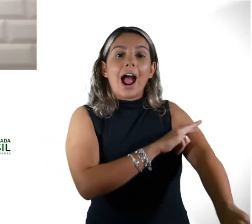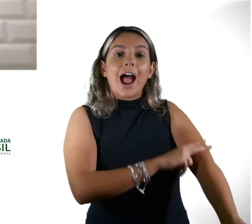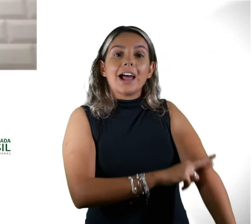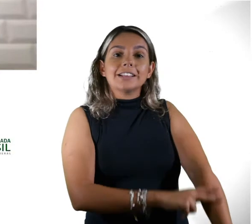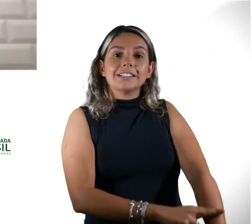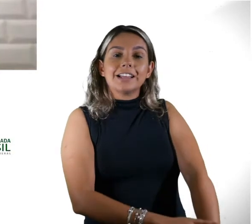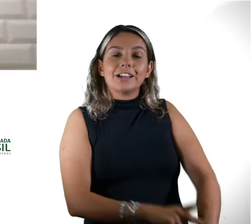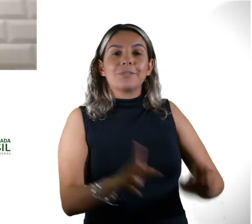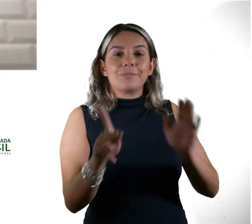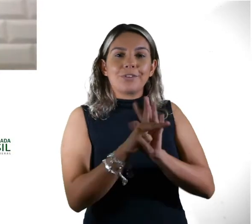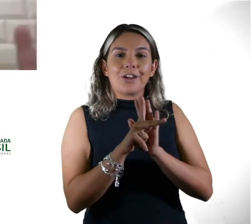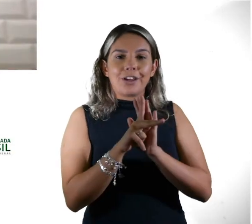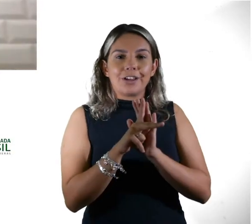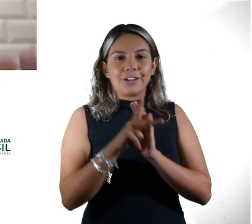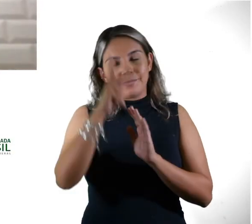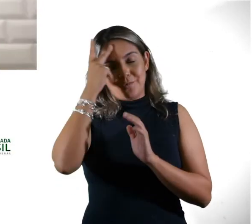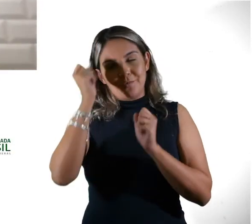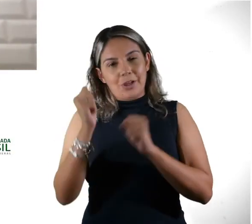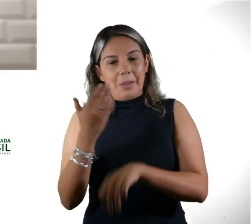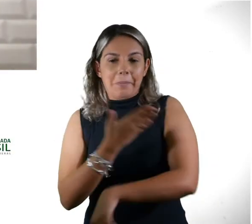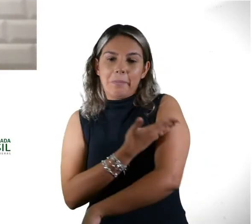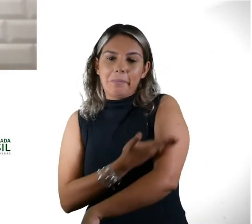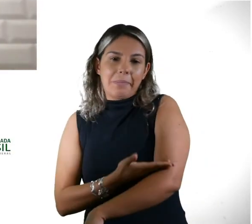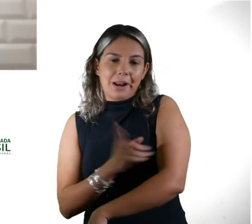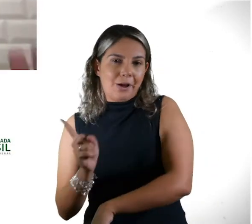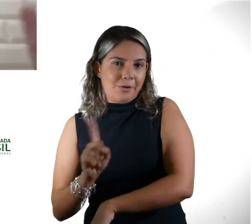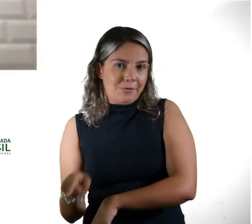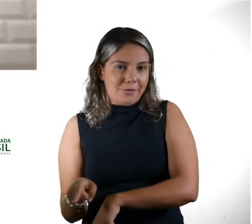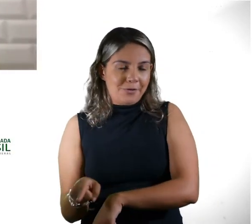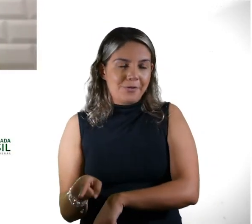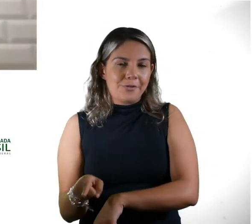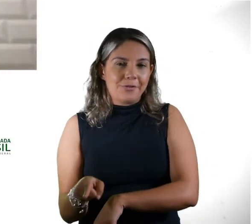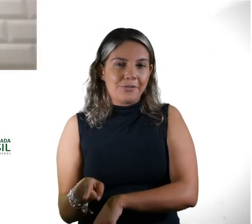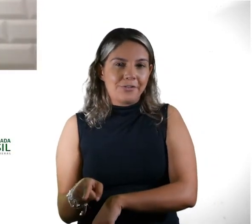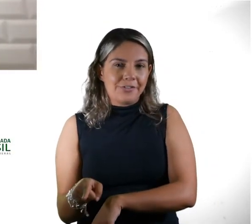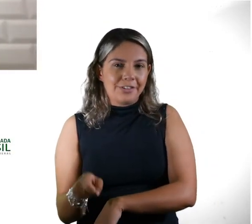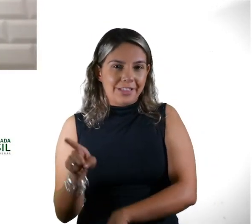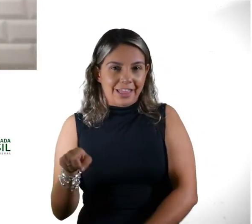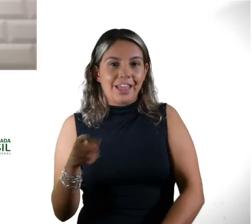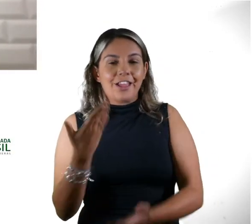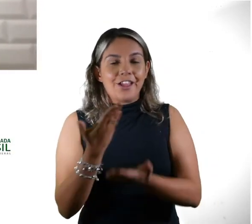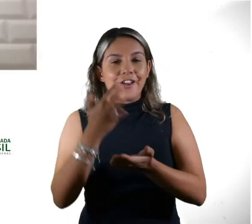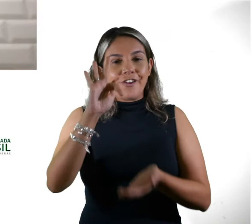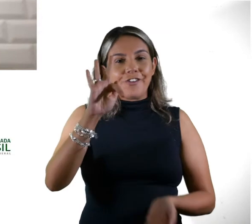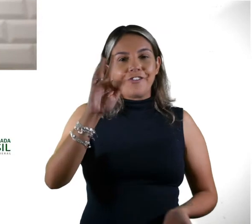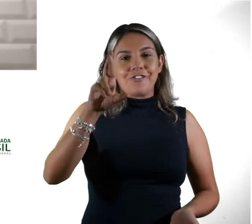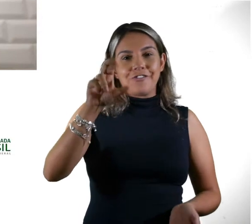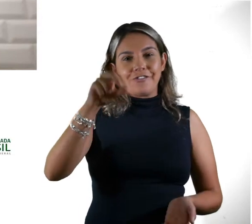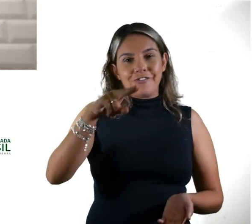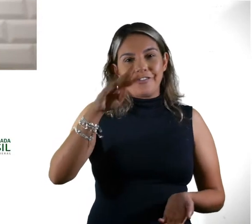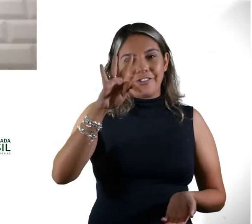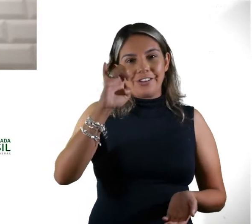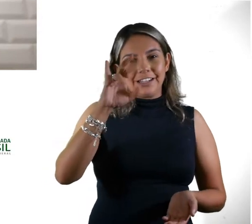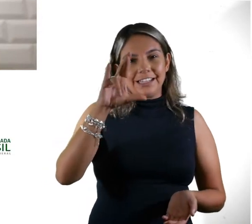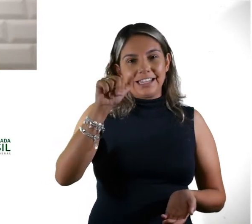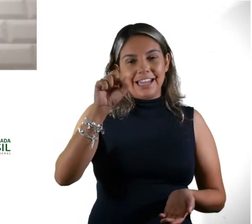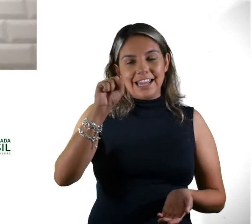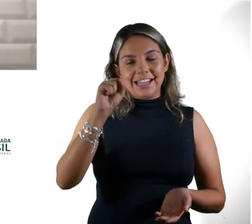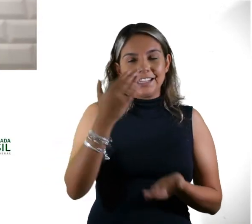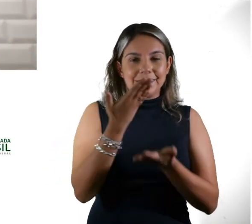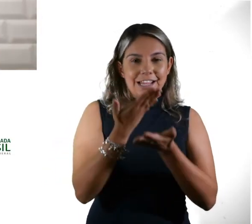a pessoa pode passar por branco, mas não é exatamente um branco, então diz que são fronteiras perdidas. Ok?